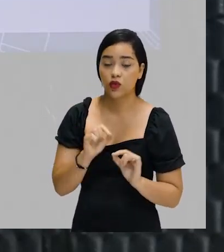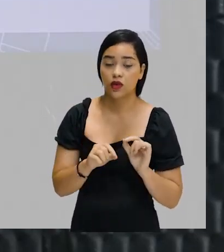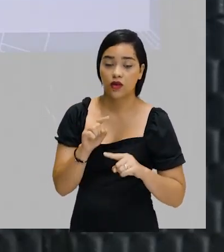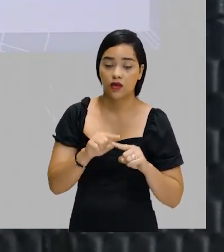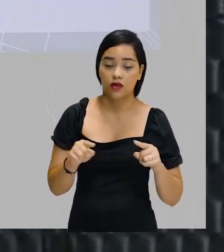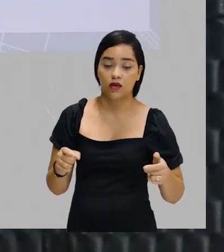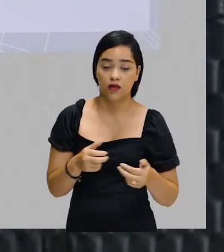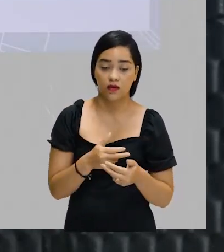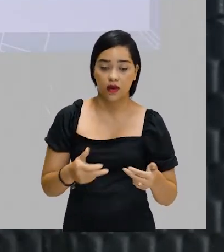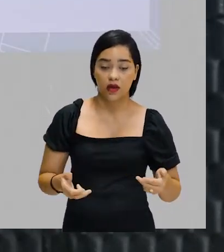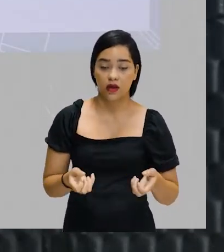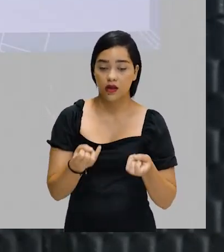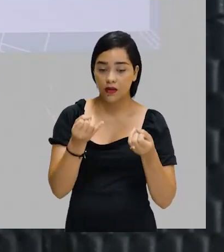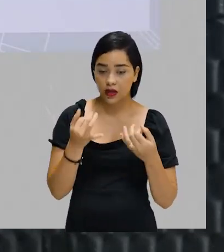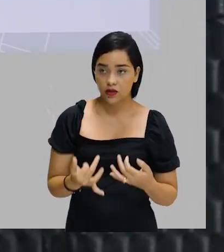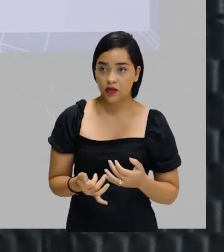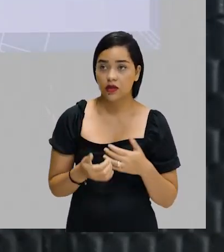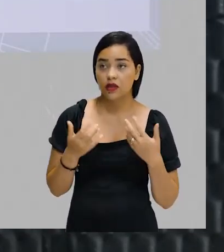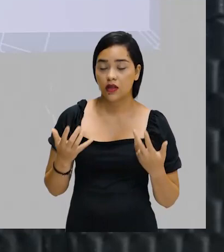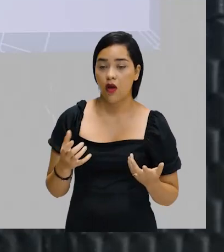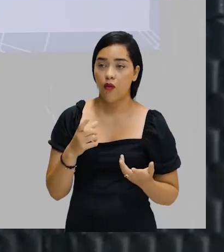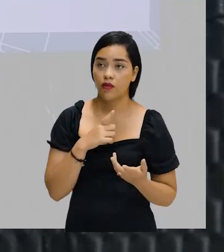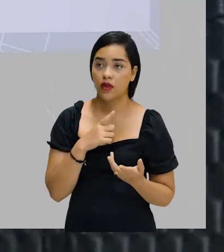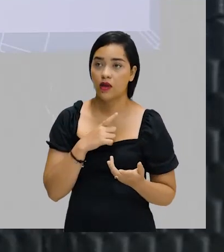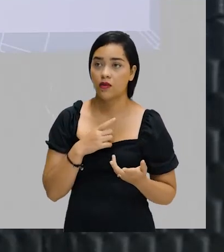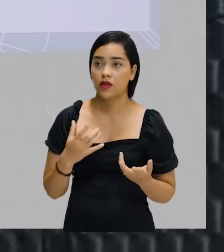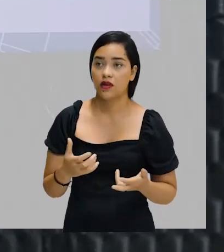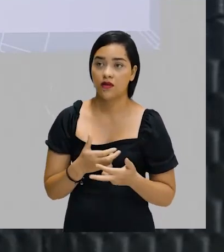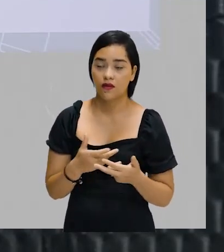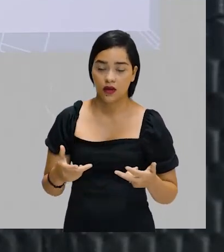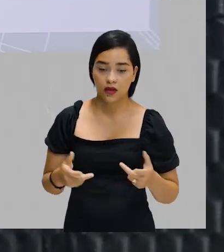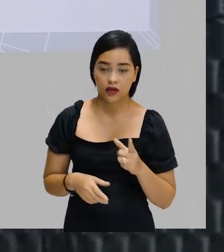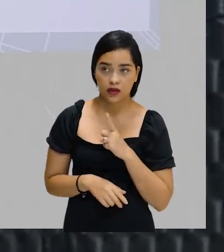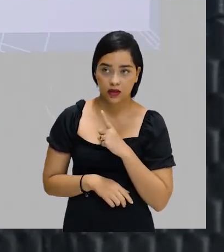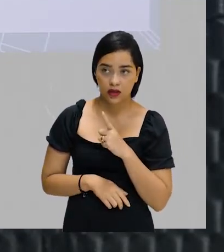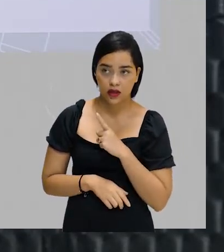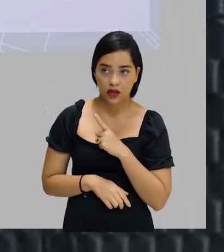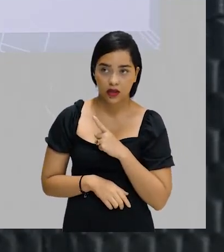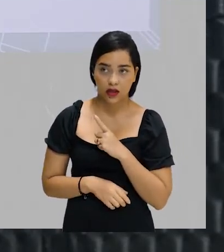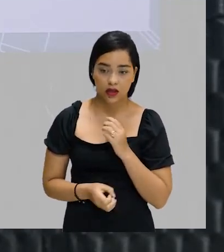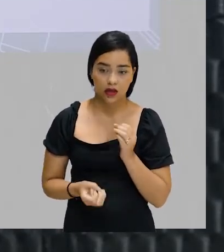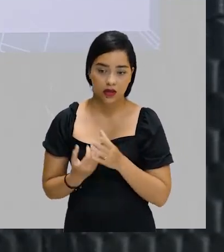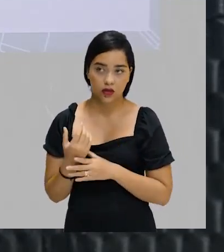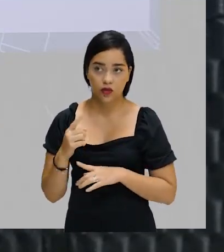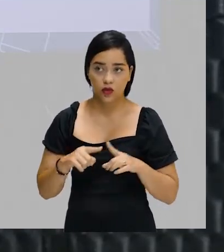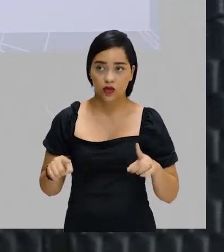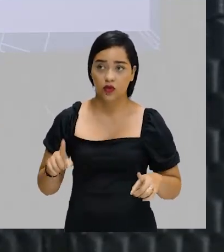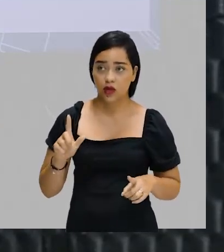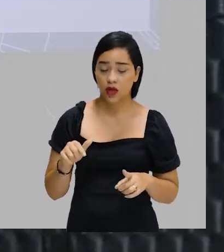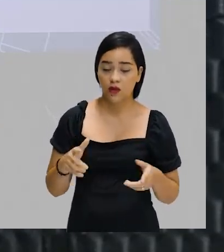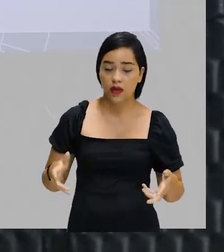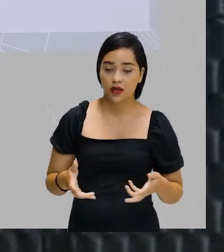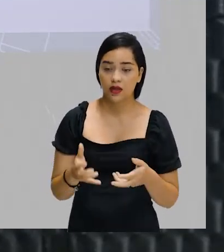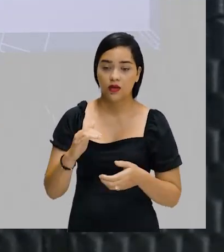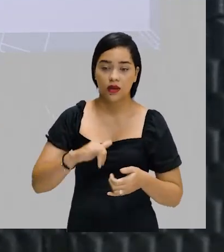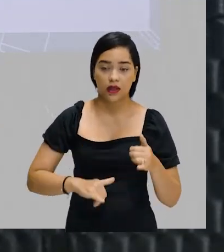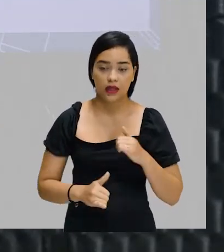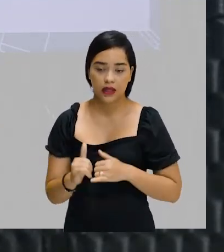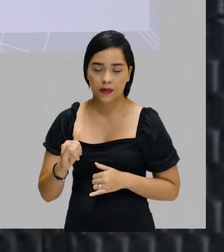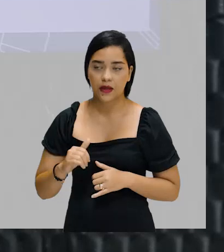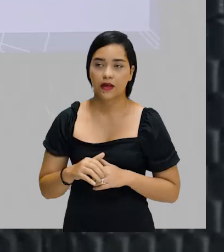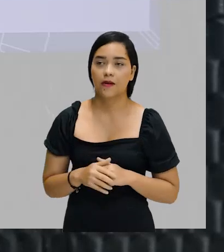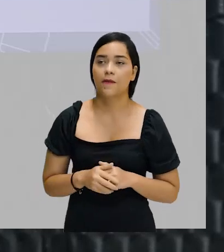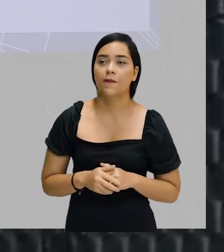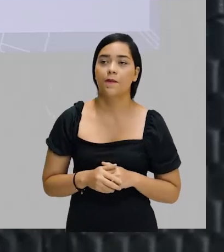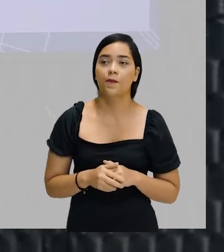várias explicações. Então, nós temos aqui os reagentes, né, originando produtos. É uma reação química. A reação química é